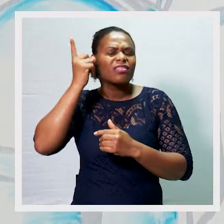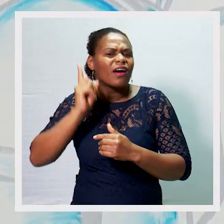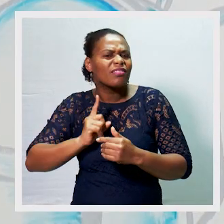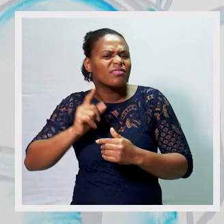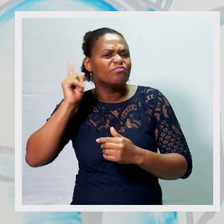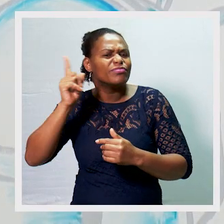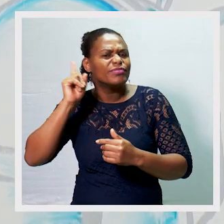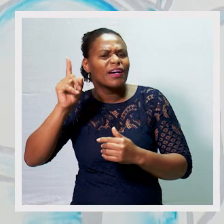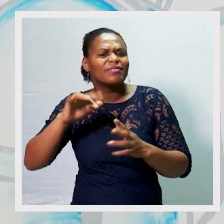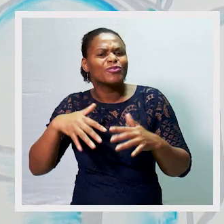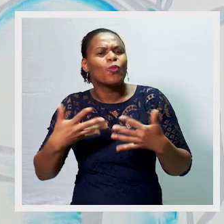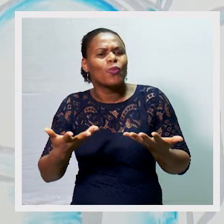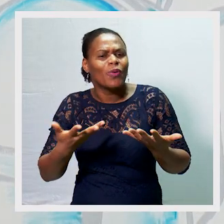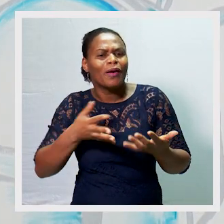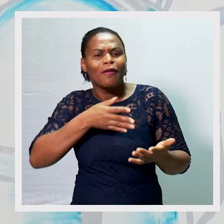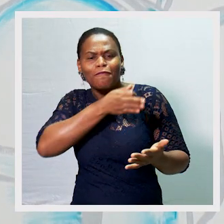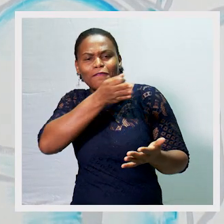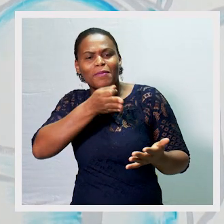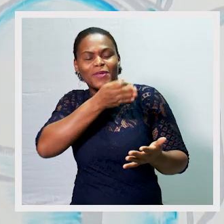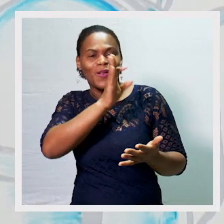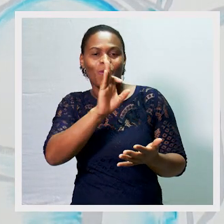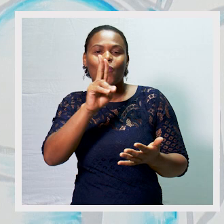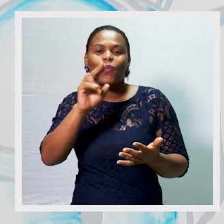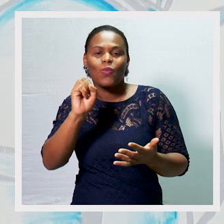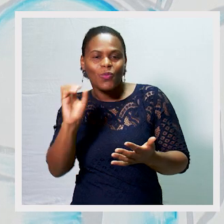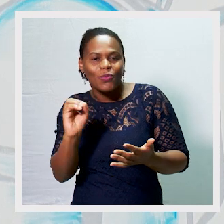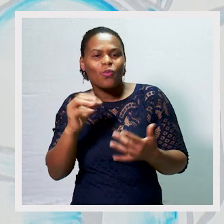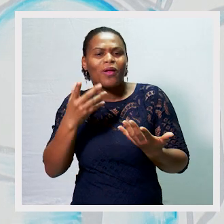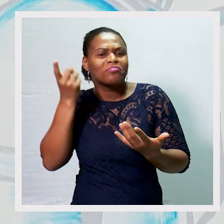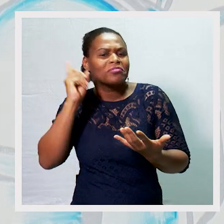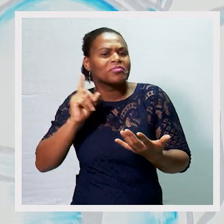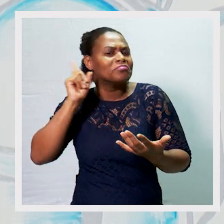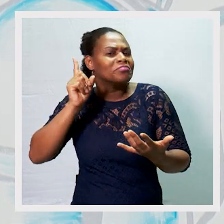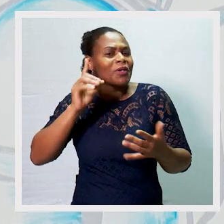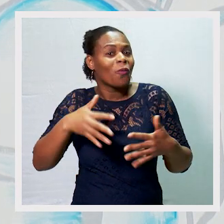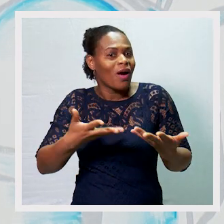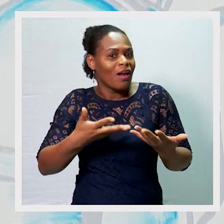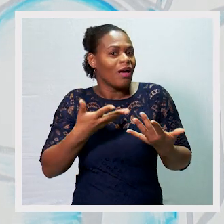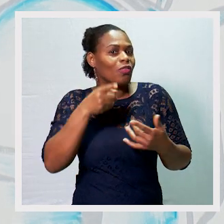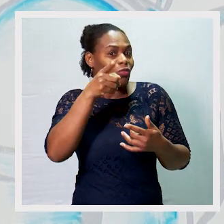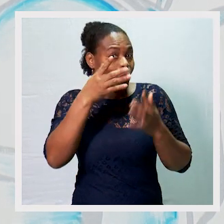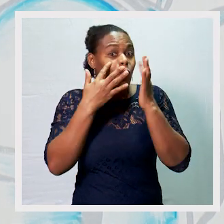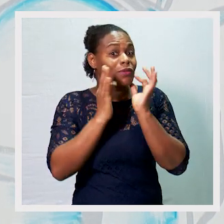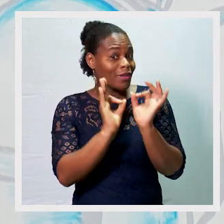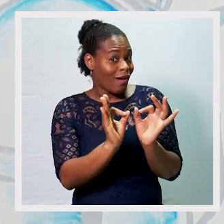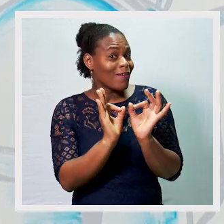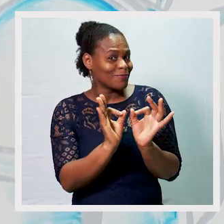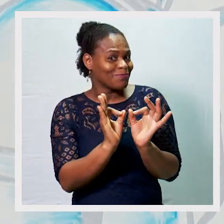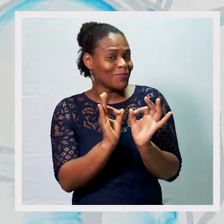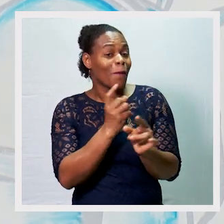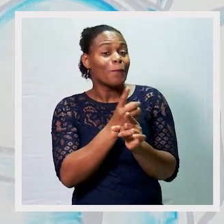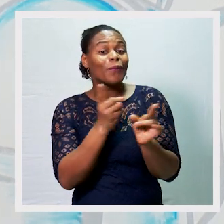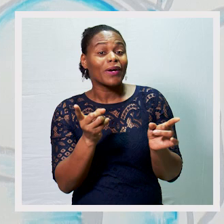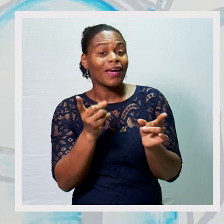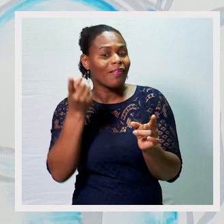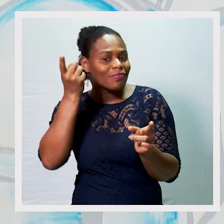das datas importantes na família do Hugo. E muito cuidado, porque